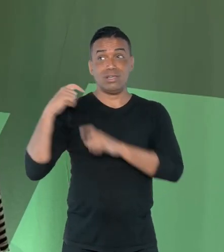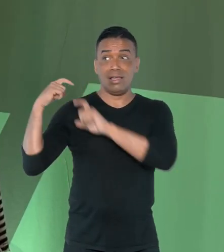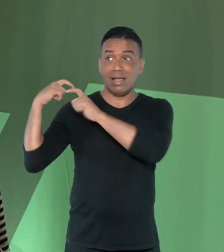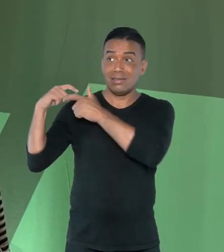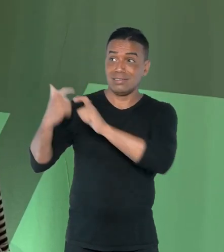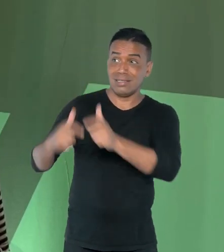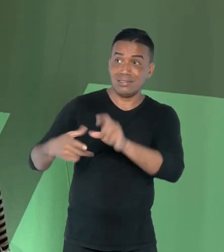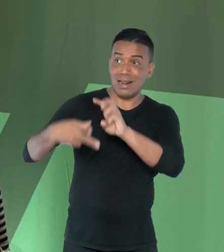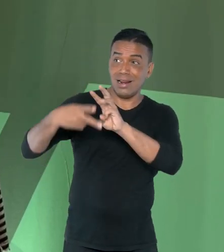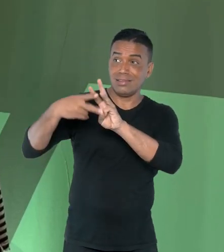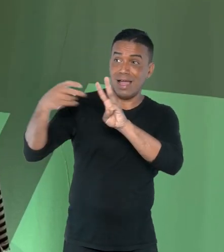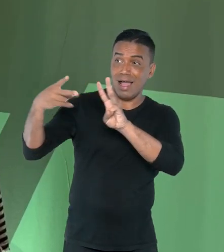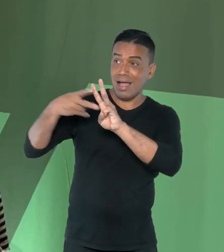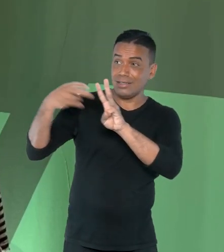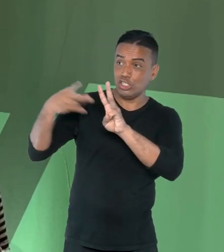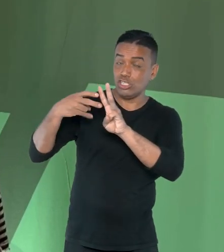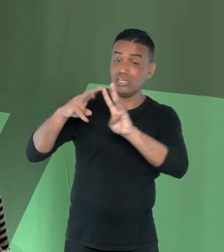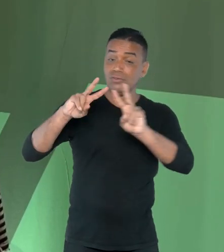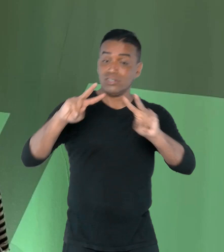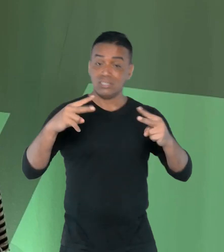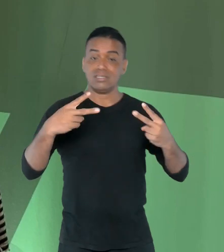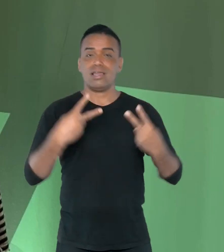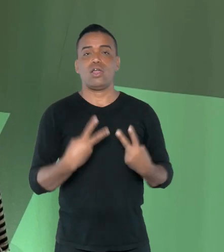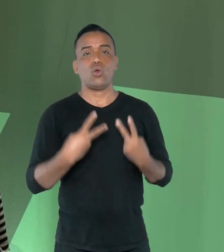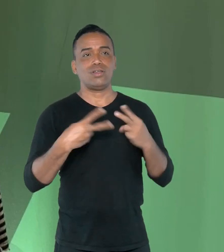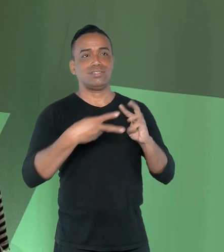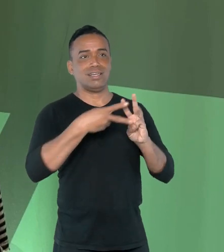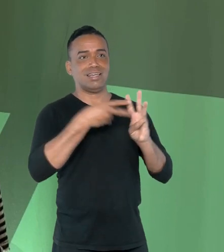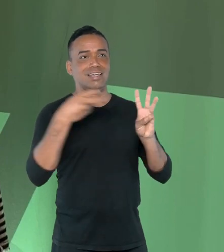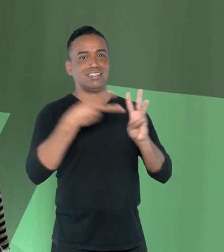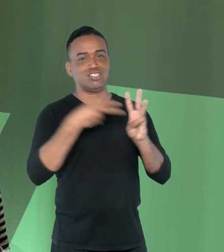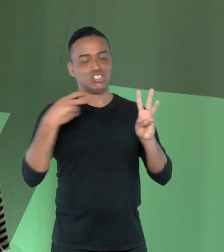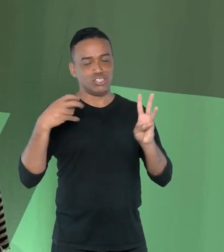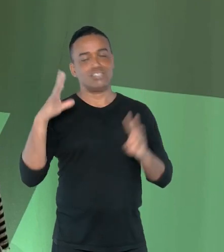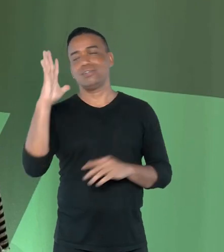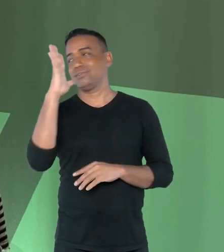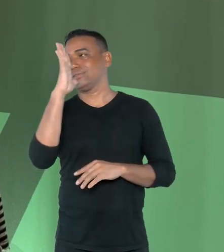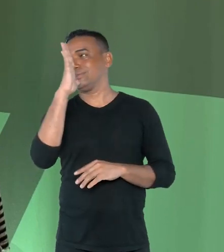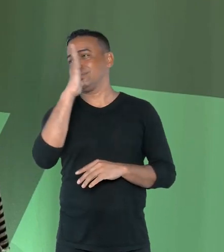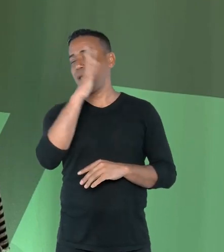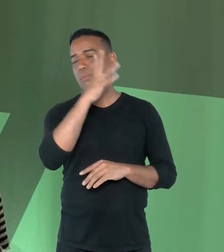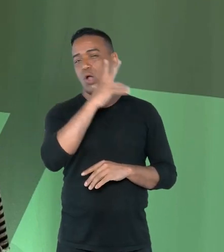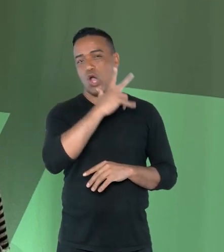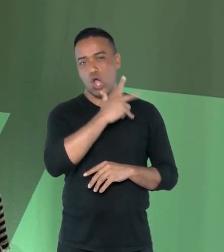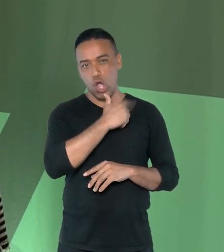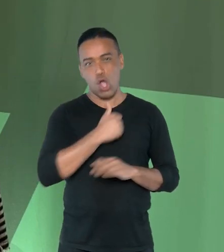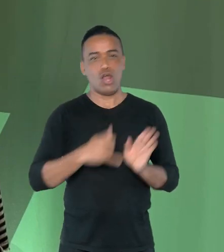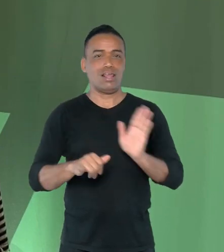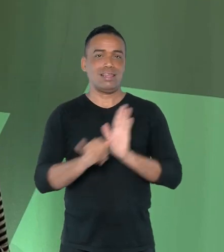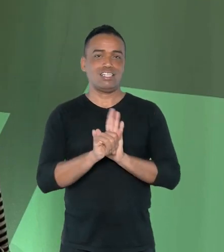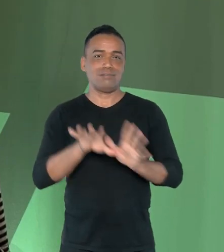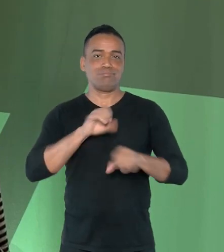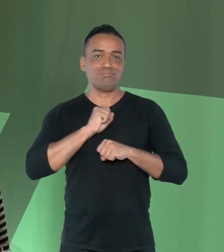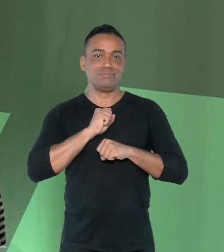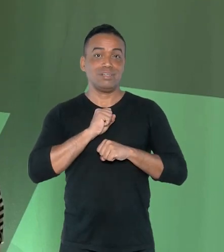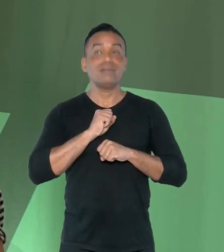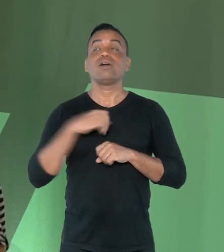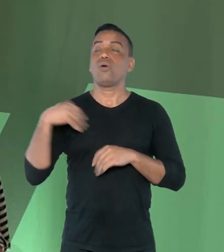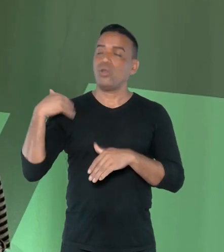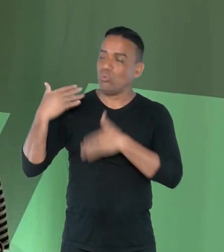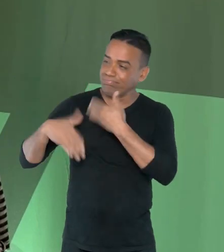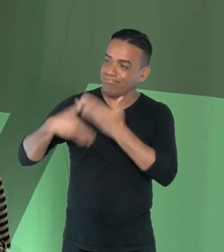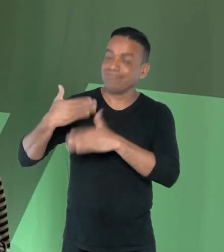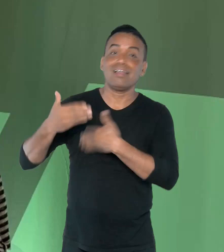tem ancestralidade e se reconhecer indígena é um longo caminho, né? Então é esse caminho que eu estou